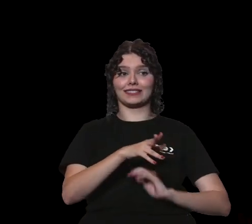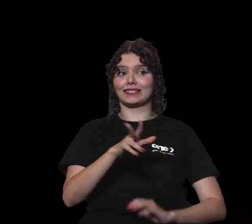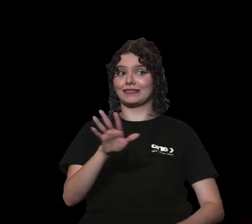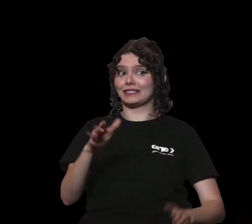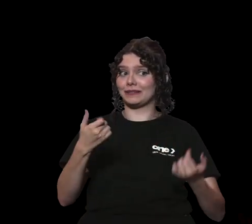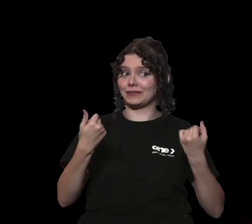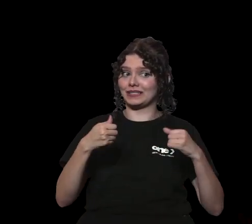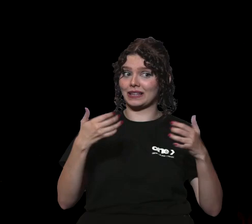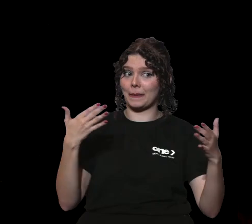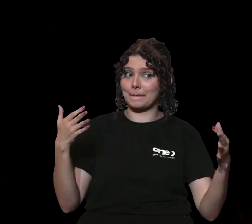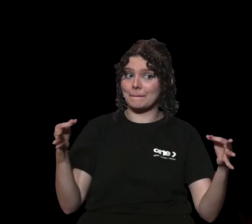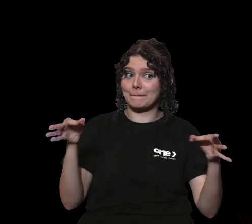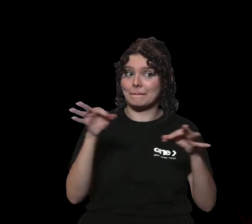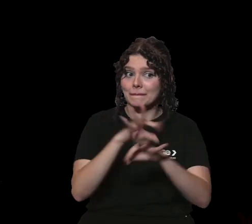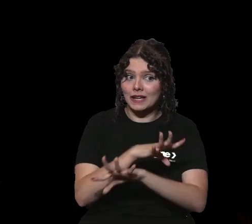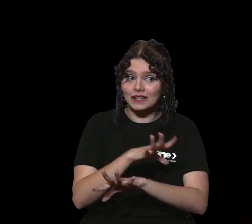aí.